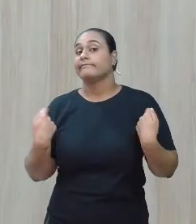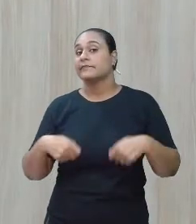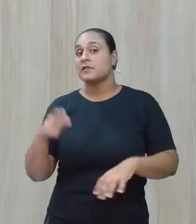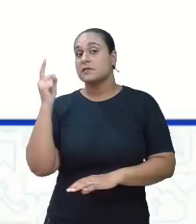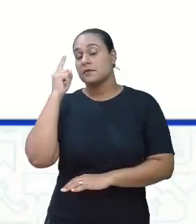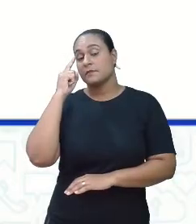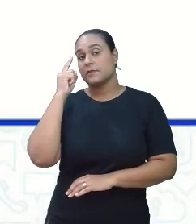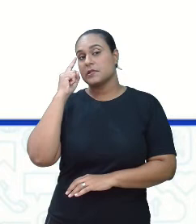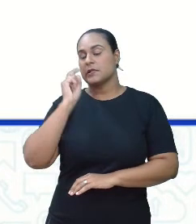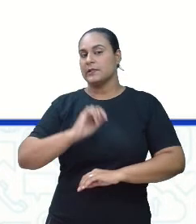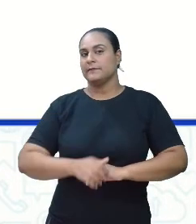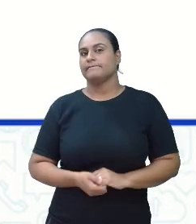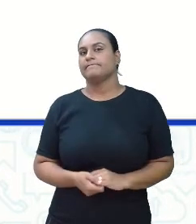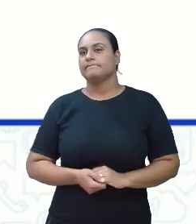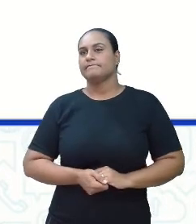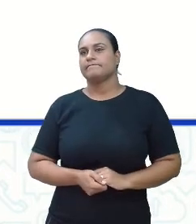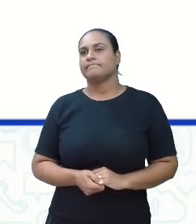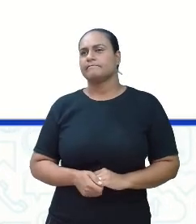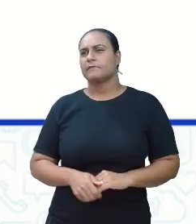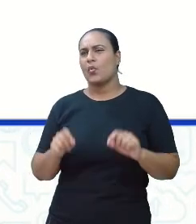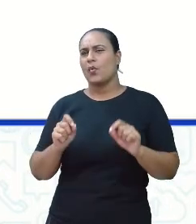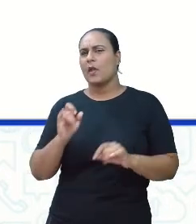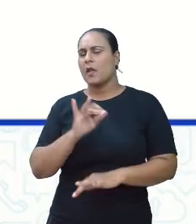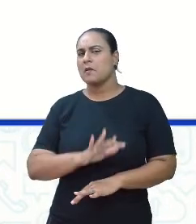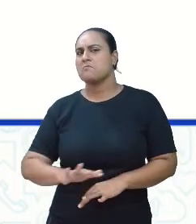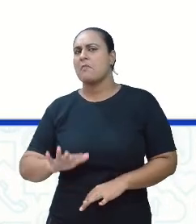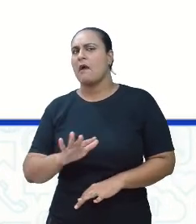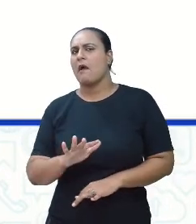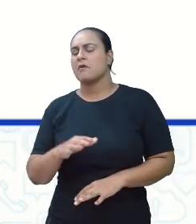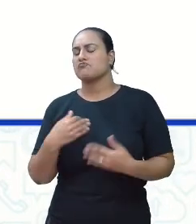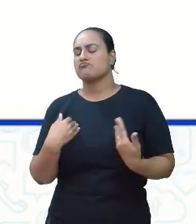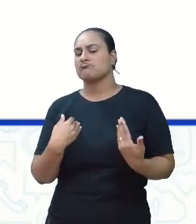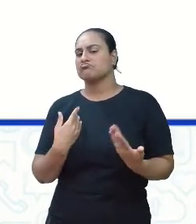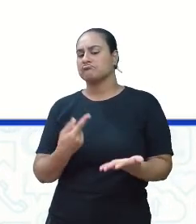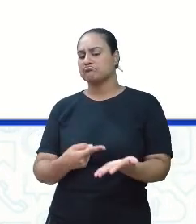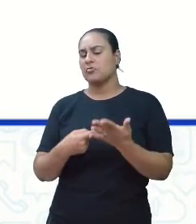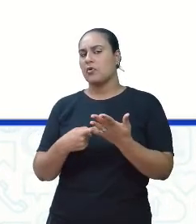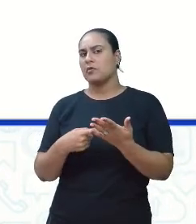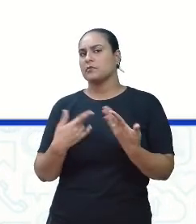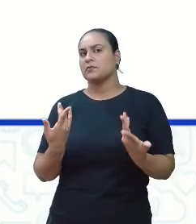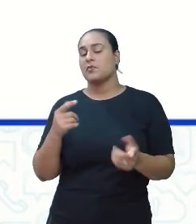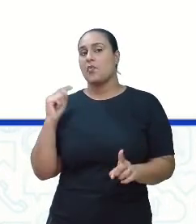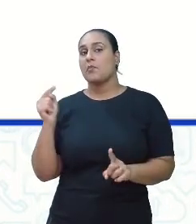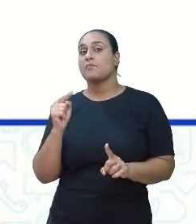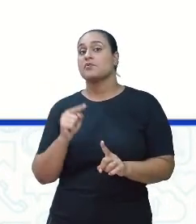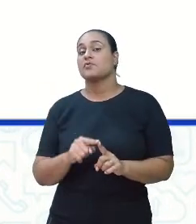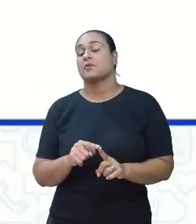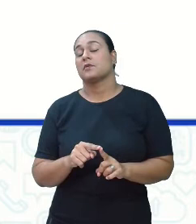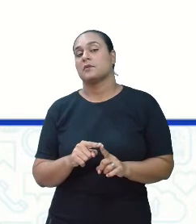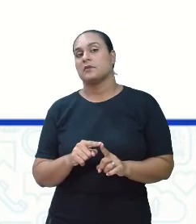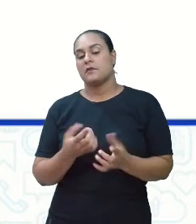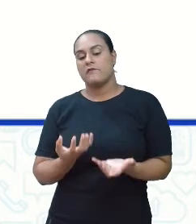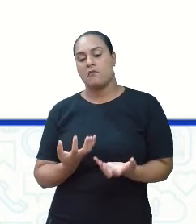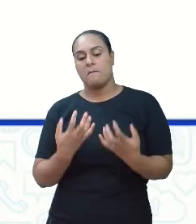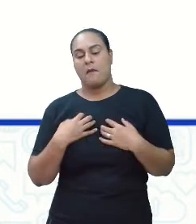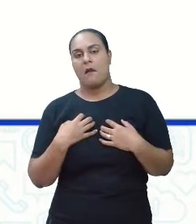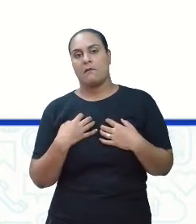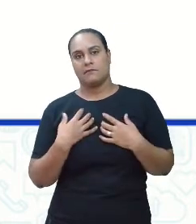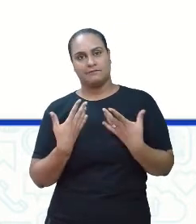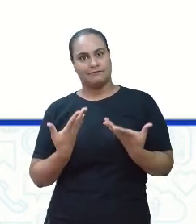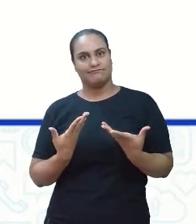Precisamos pensar o que a imagem retrata, não é? Como falei para vocês, qual o impacto que ela causa no